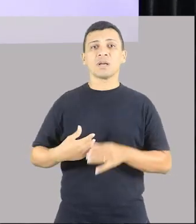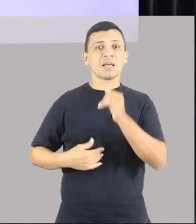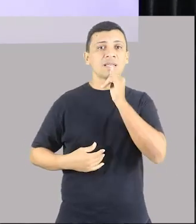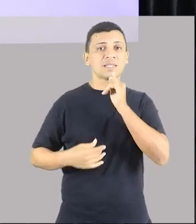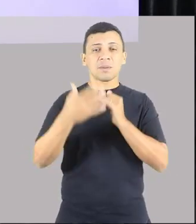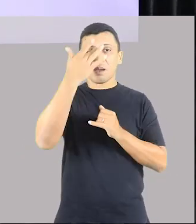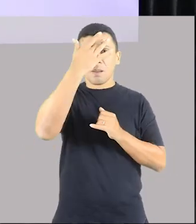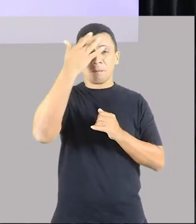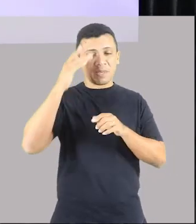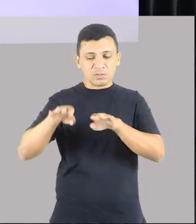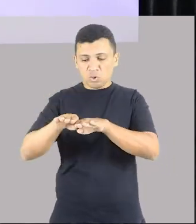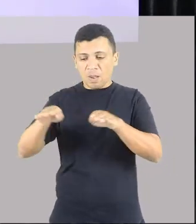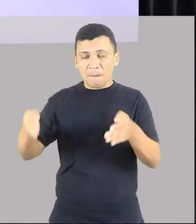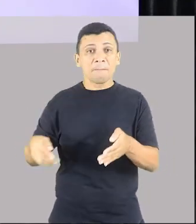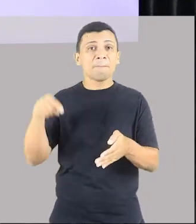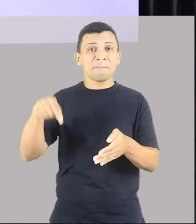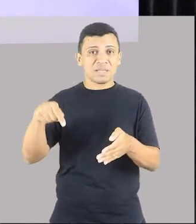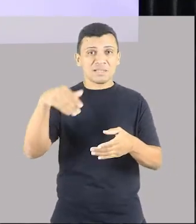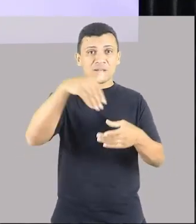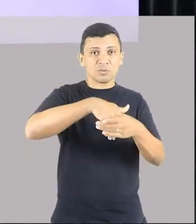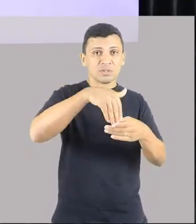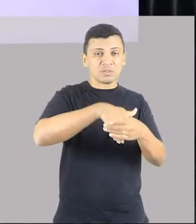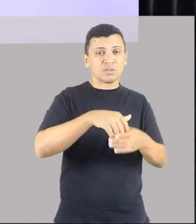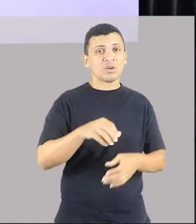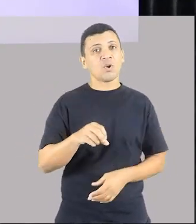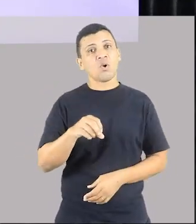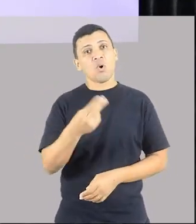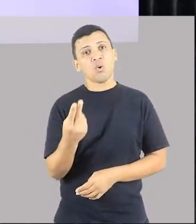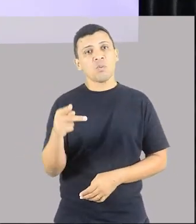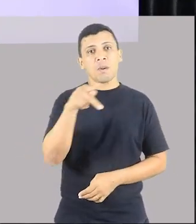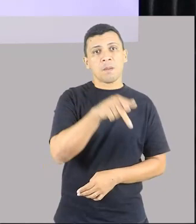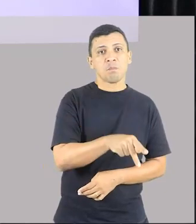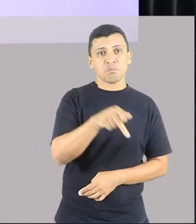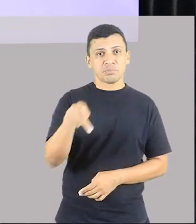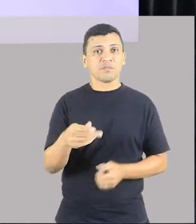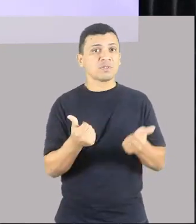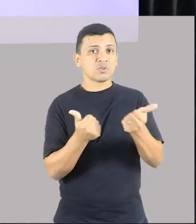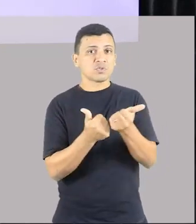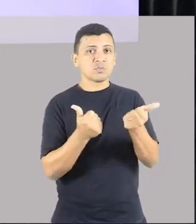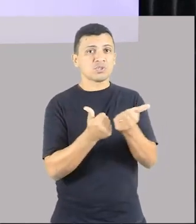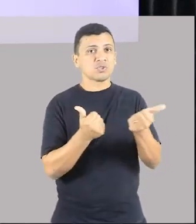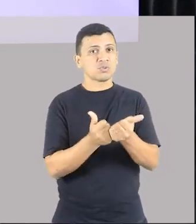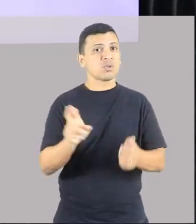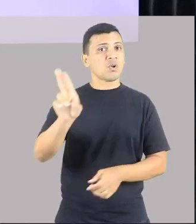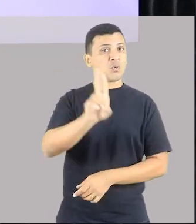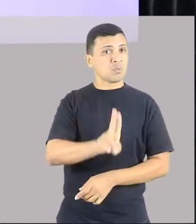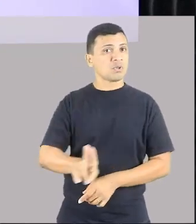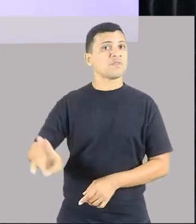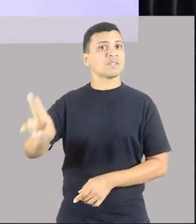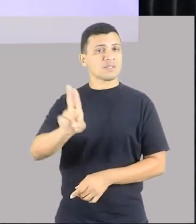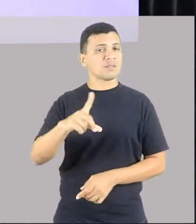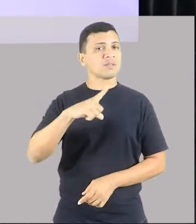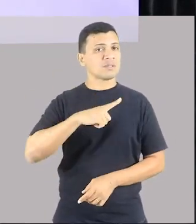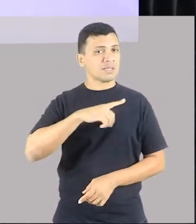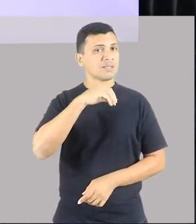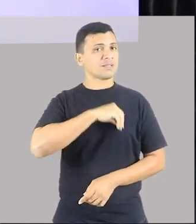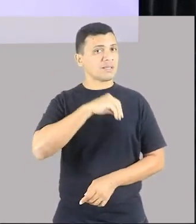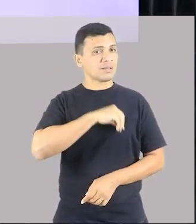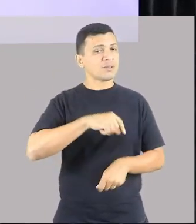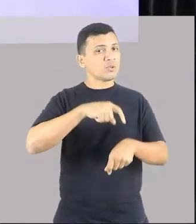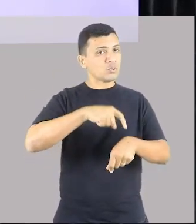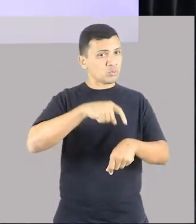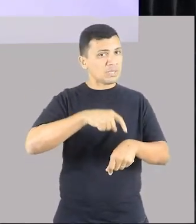eleição, como é o caso de um professor substituto em uma universidade que ocupa de forma remunerada, mas por tempo